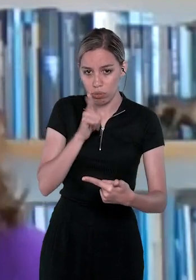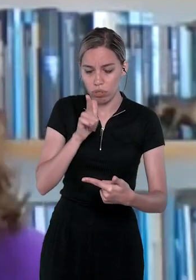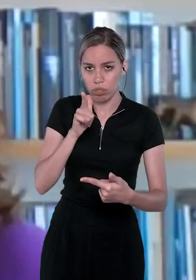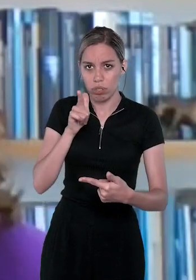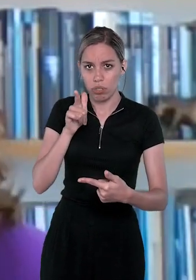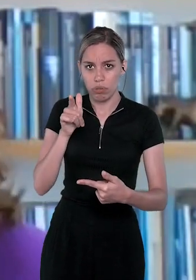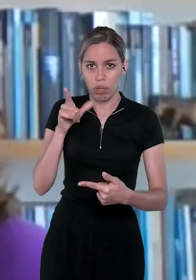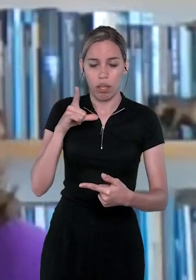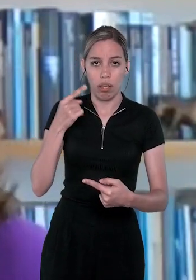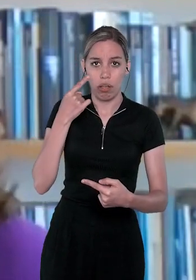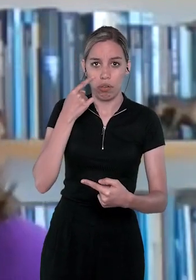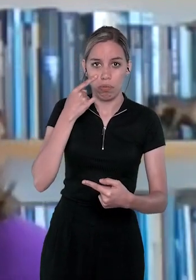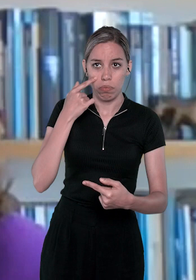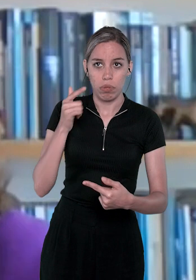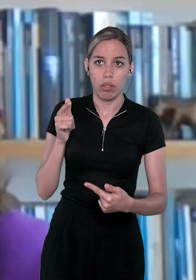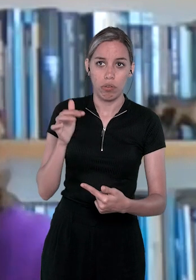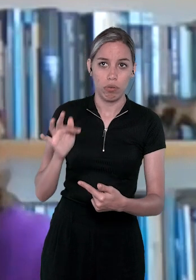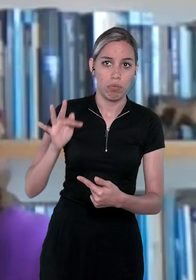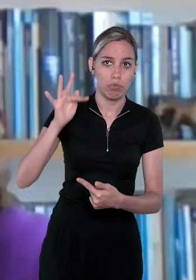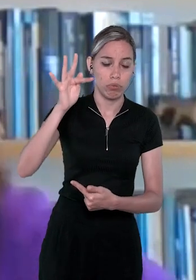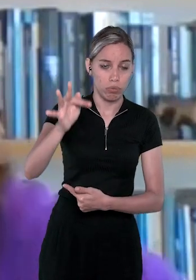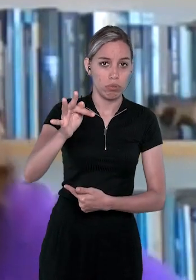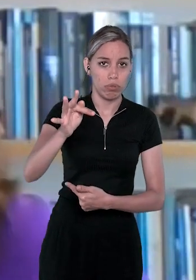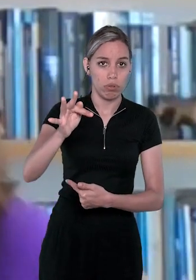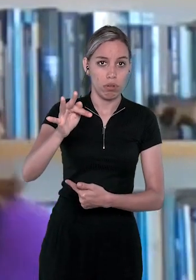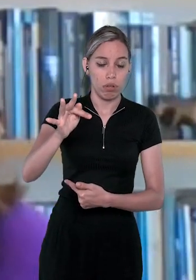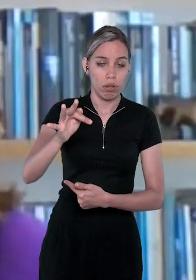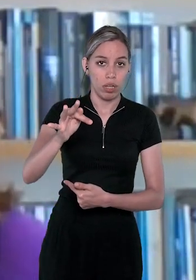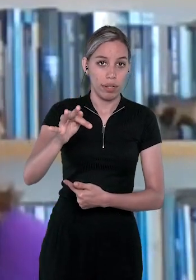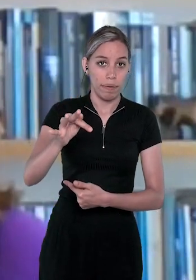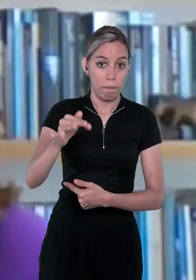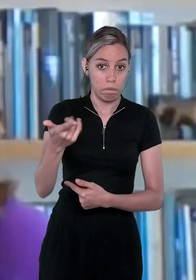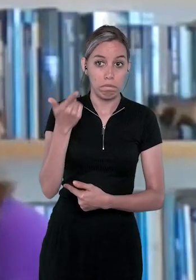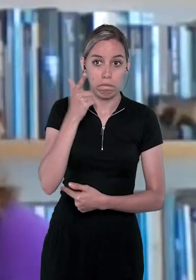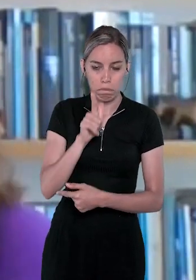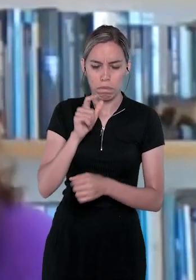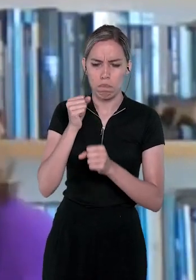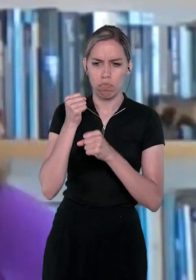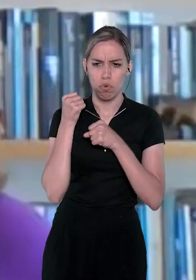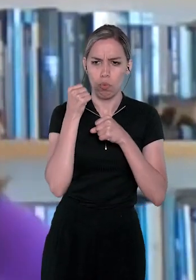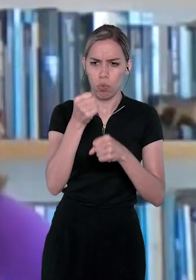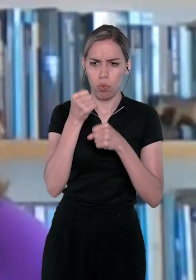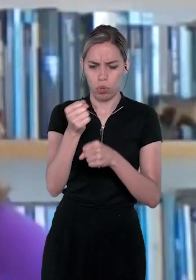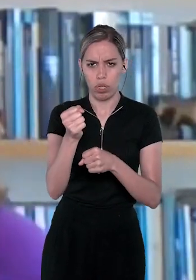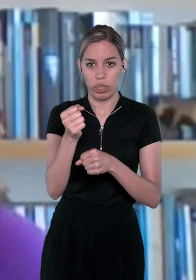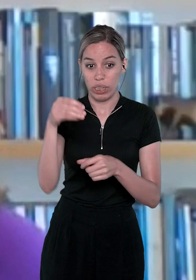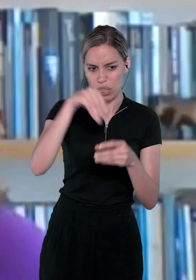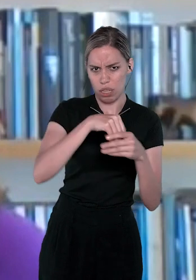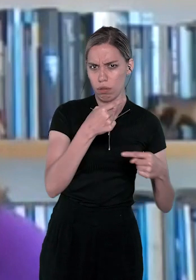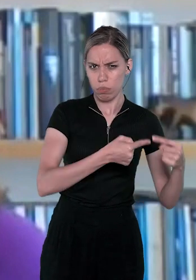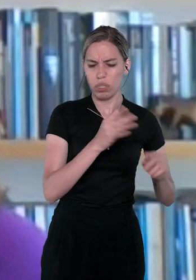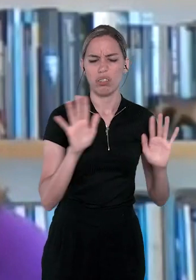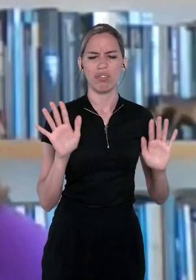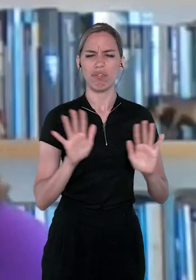remetessem à utopia e à esperança, provocaram uma revolução, não na política como nós a concebíamos